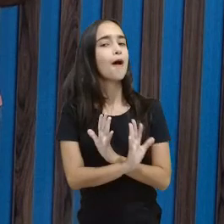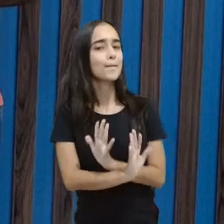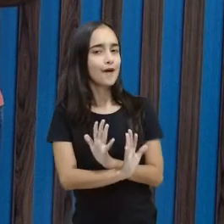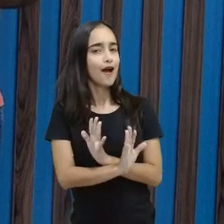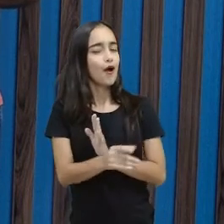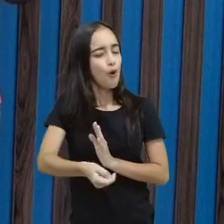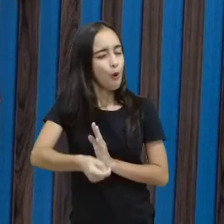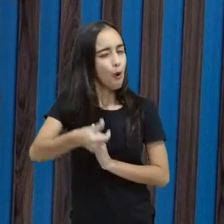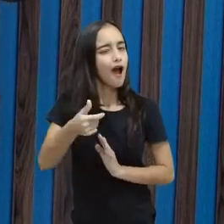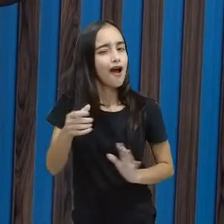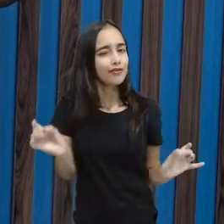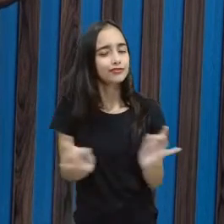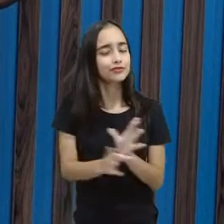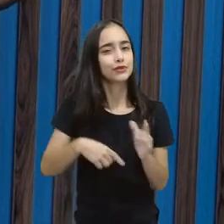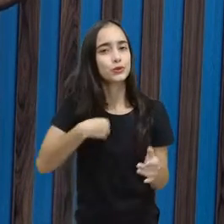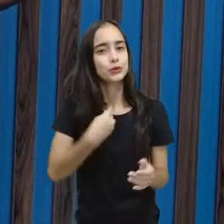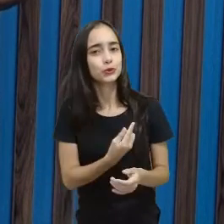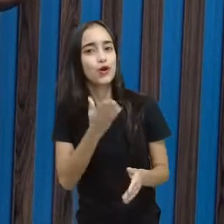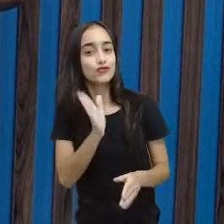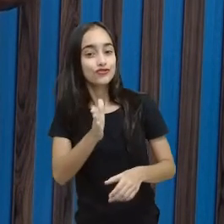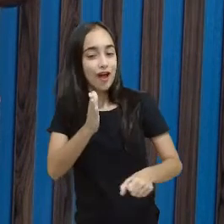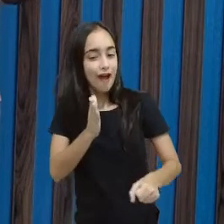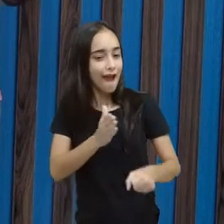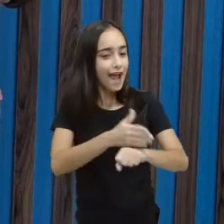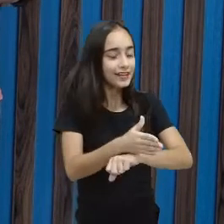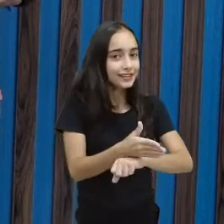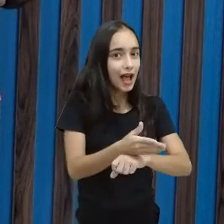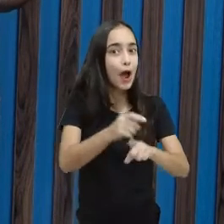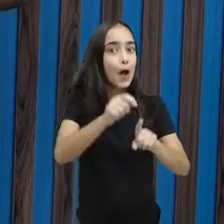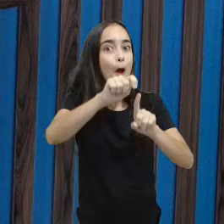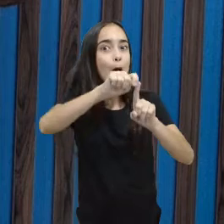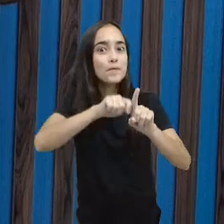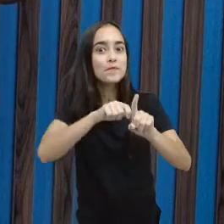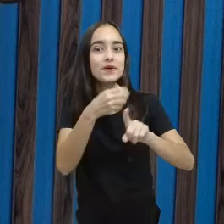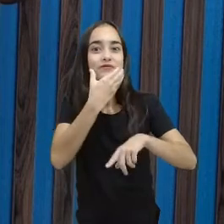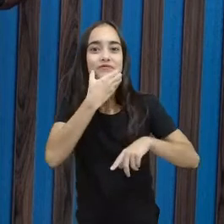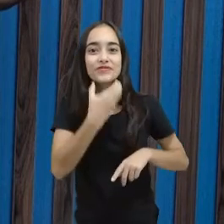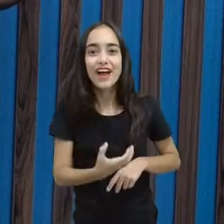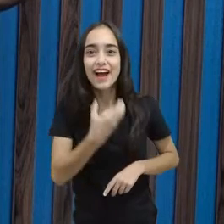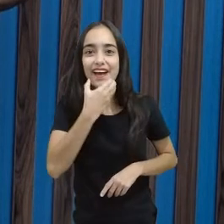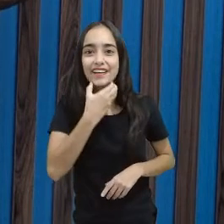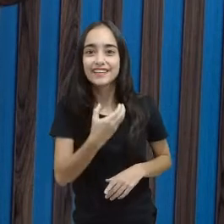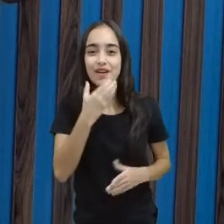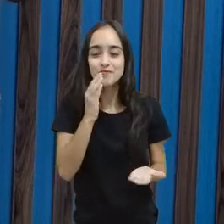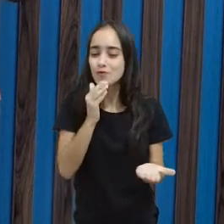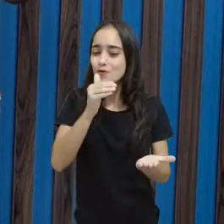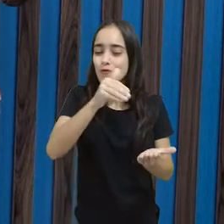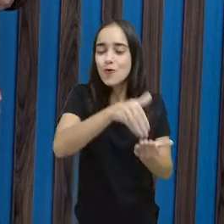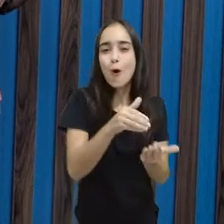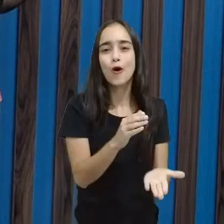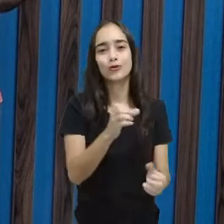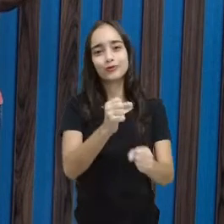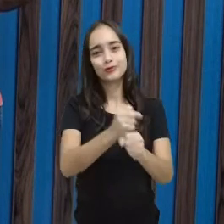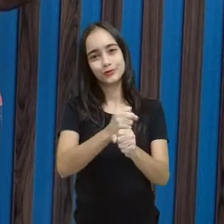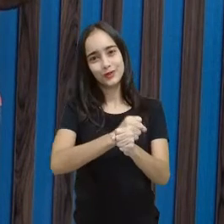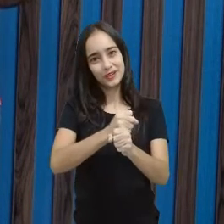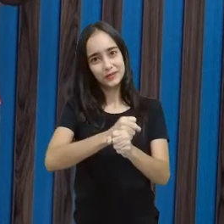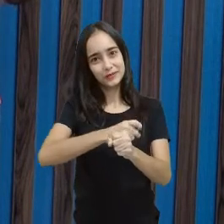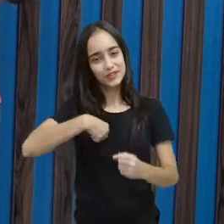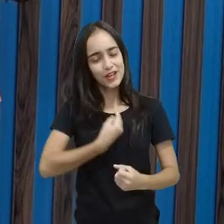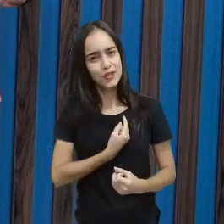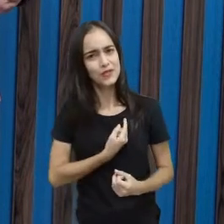já. Essa semana a gente já entra no mês de dezembro, último mês do ano, e fica aquela expectativa,